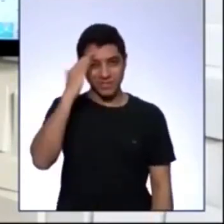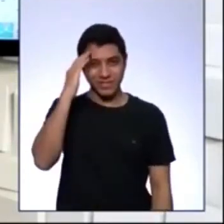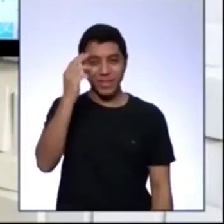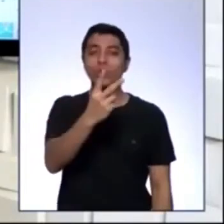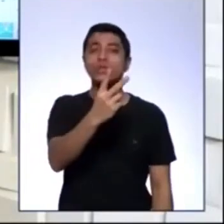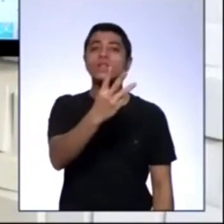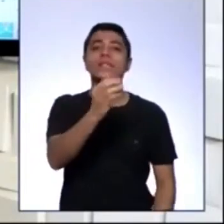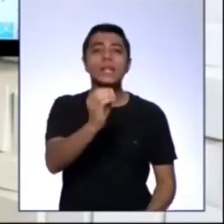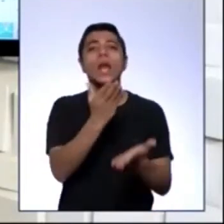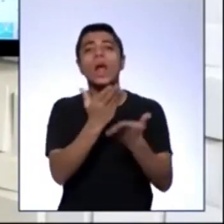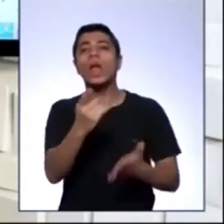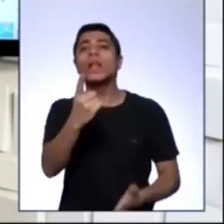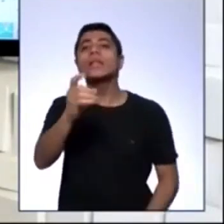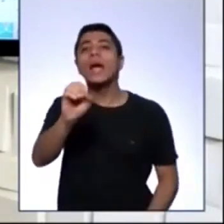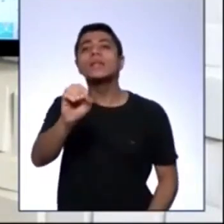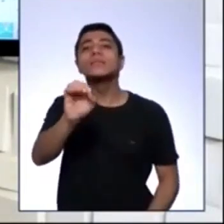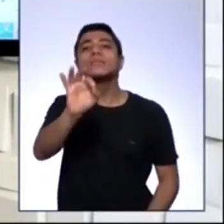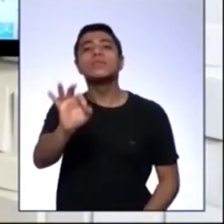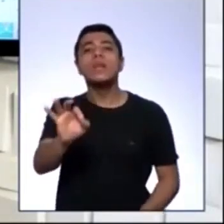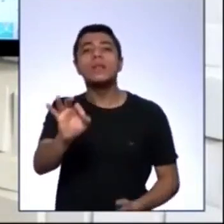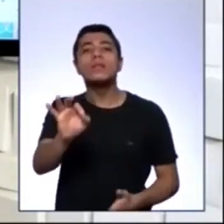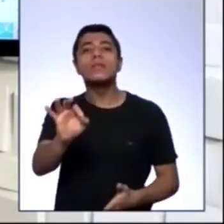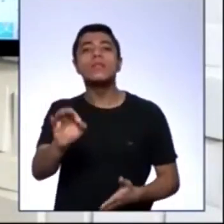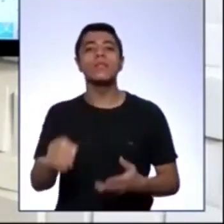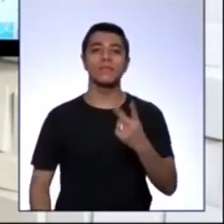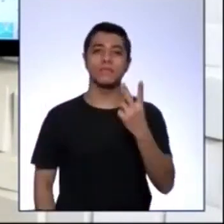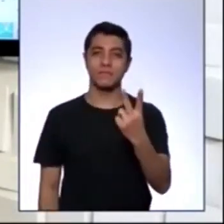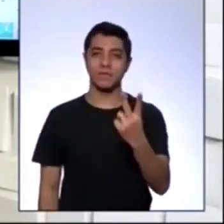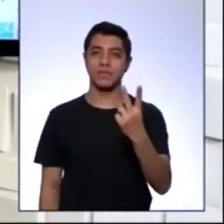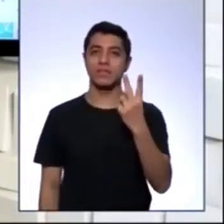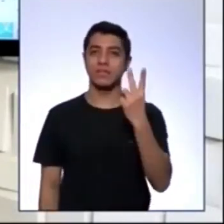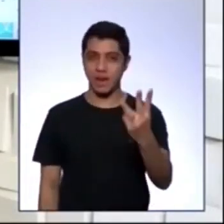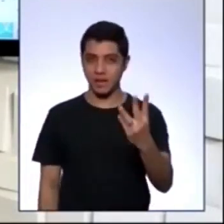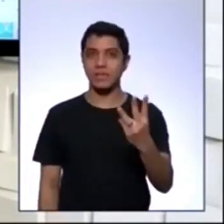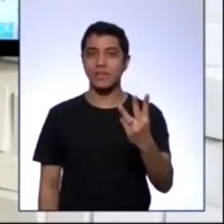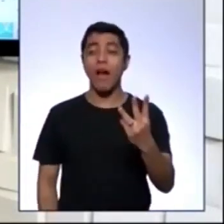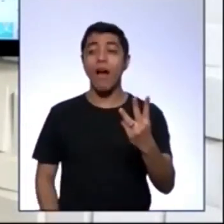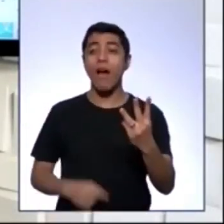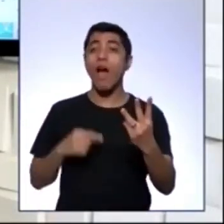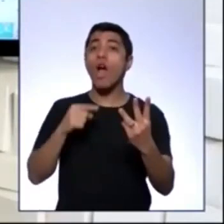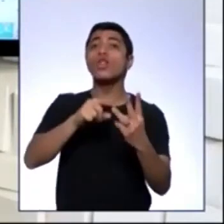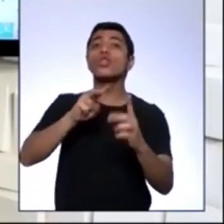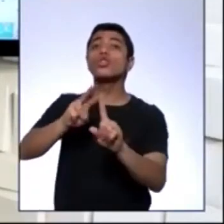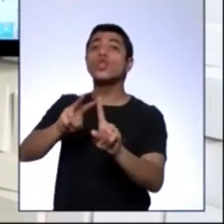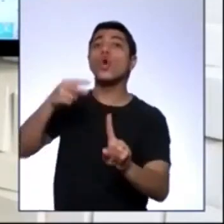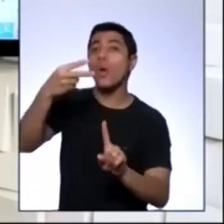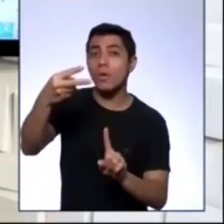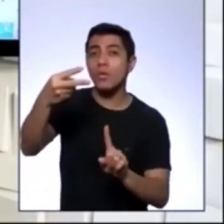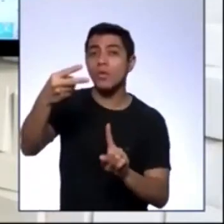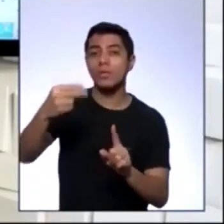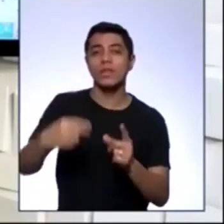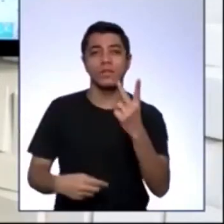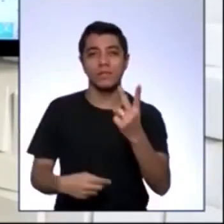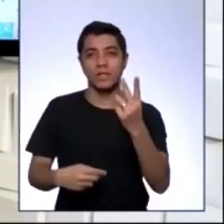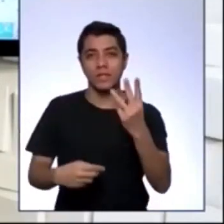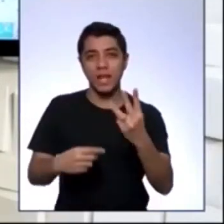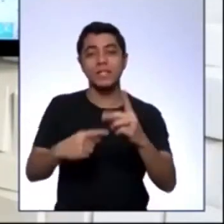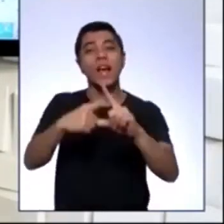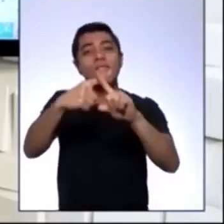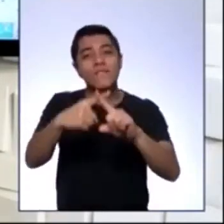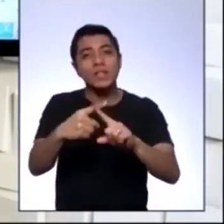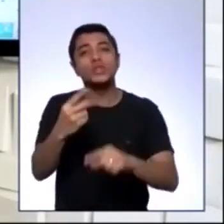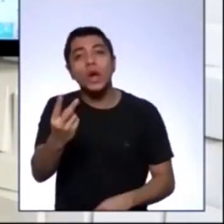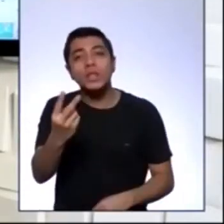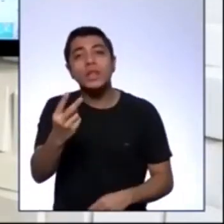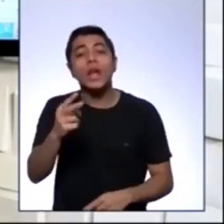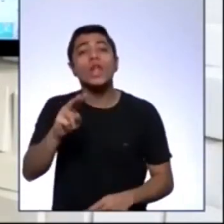vezes 2 vezes 2 46 entendeu aqui da hora faz outro